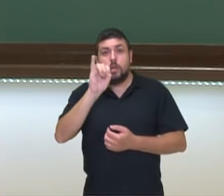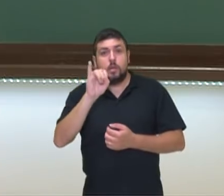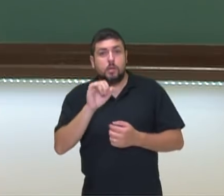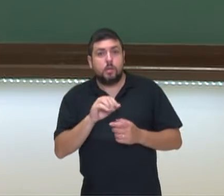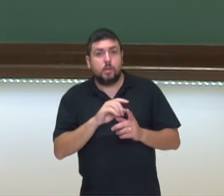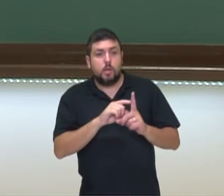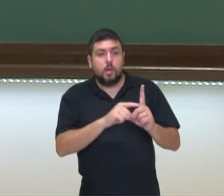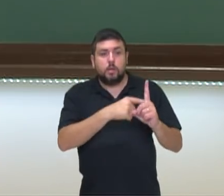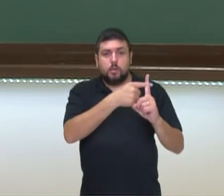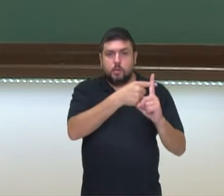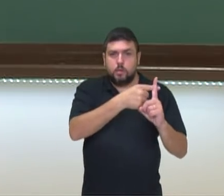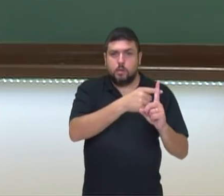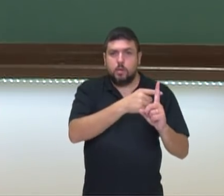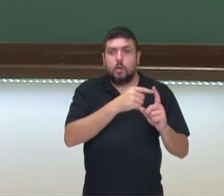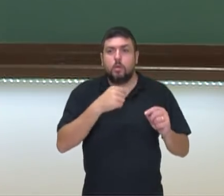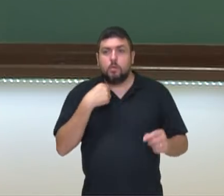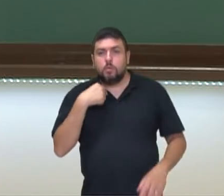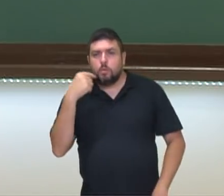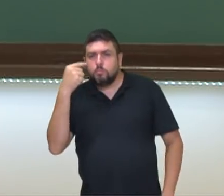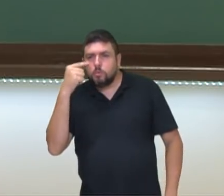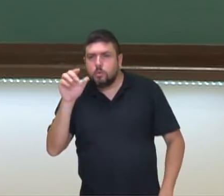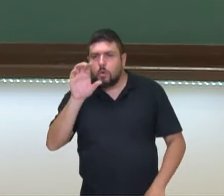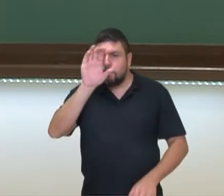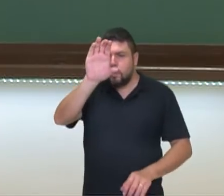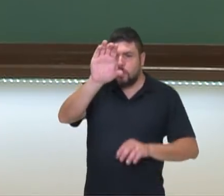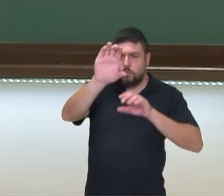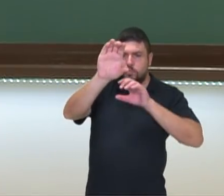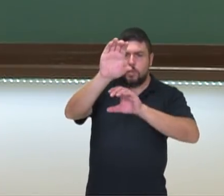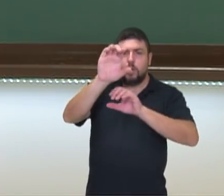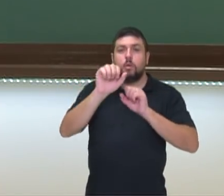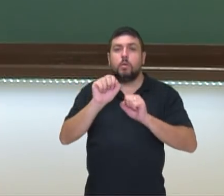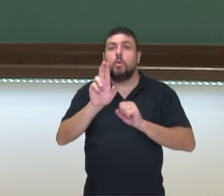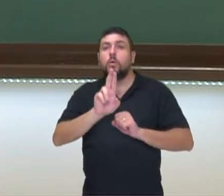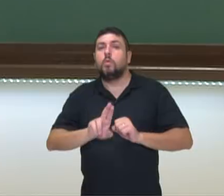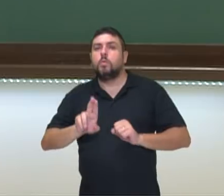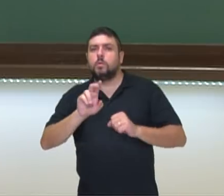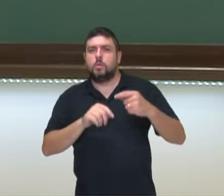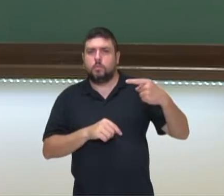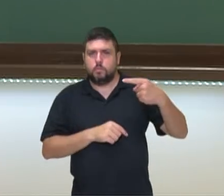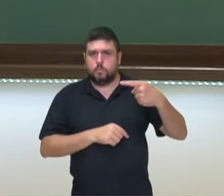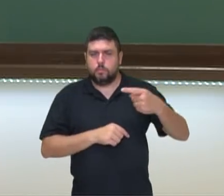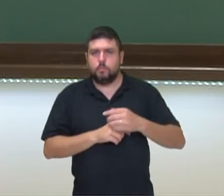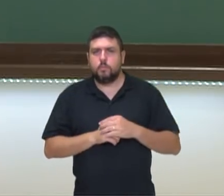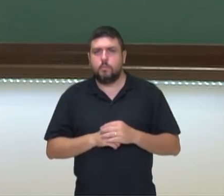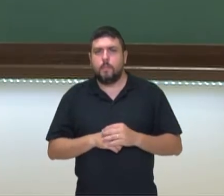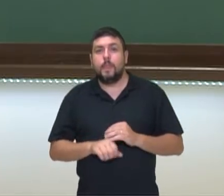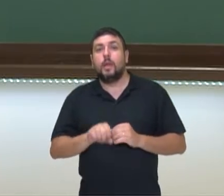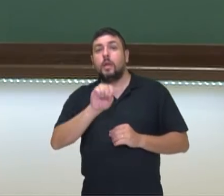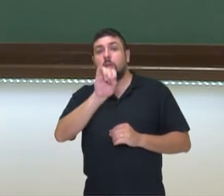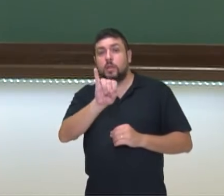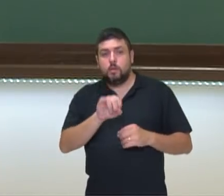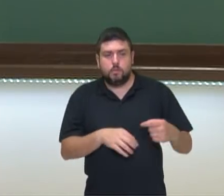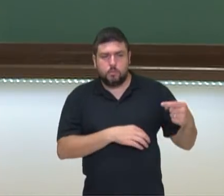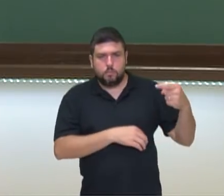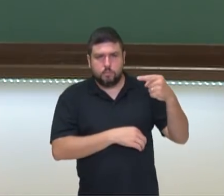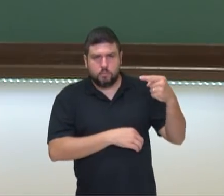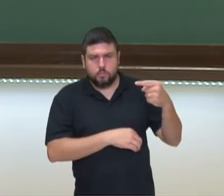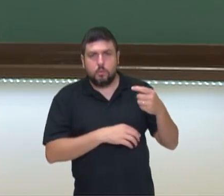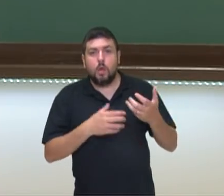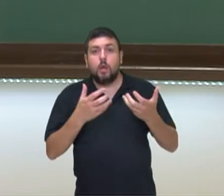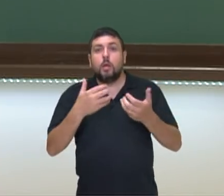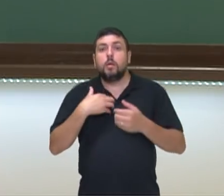descobrir uma das parcelas, posso fazer a subtração. Se eu tenho uma conta de subtração e quero descobrir